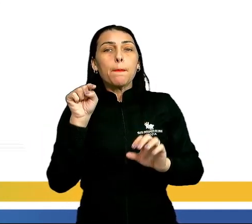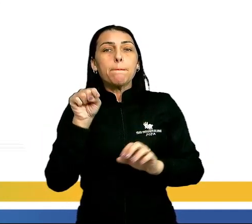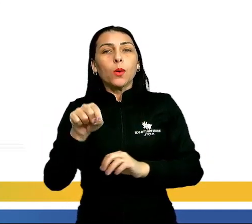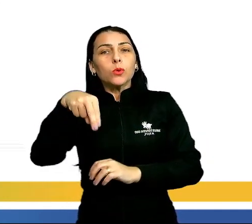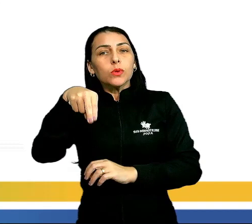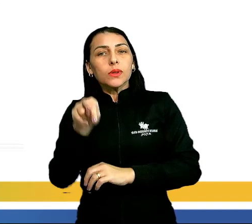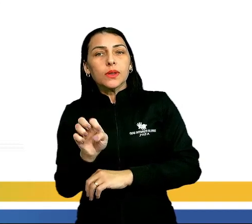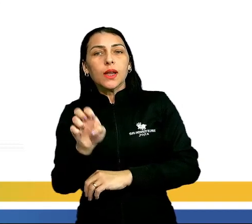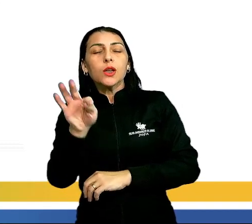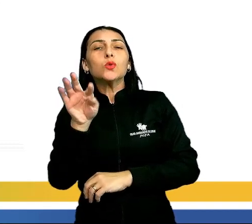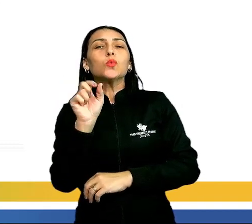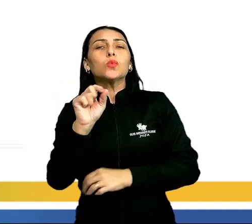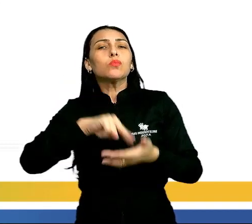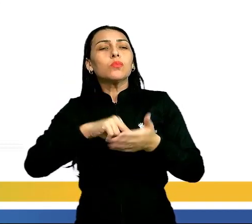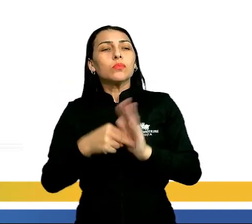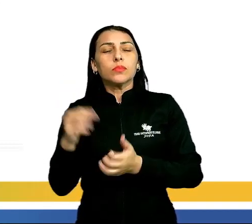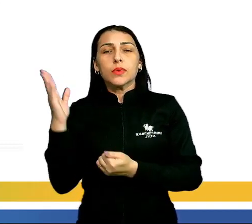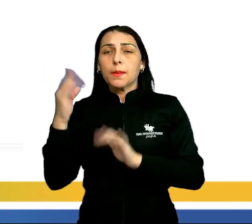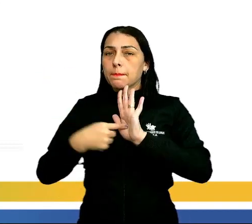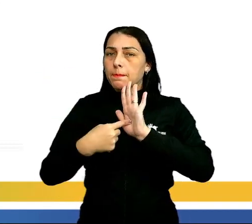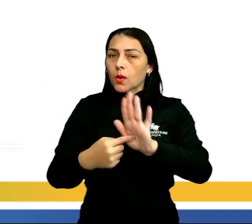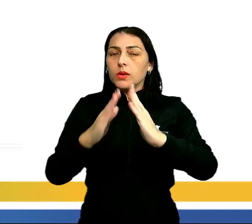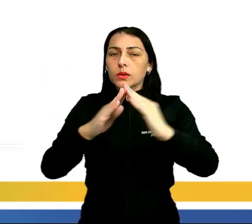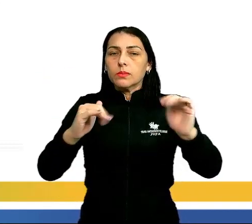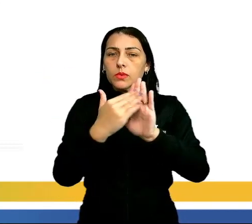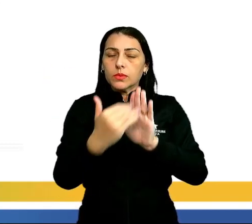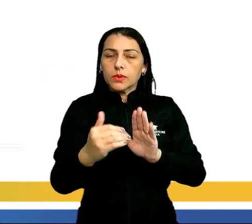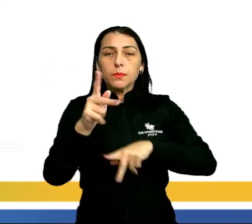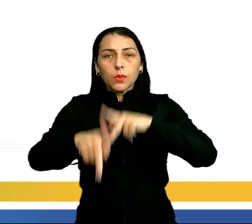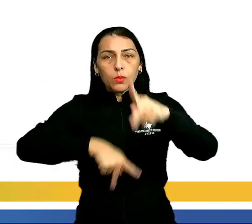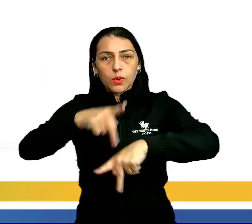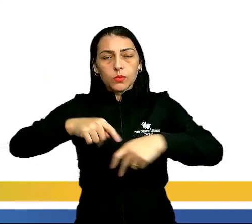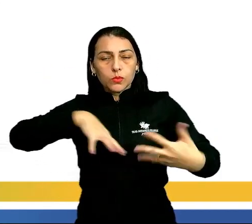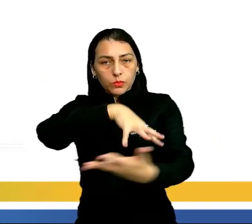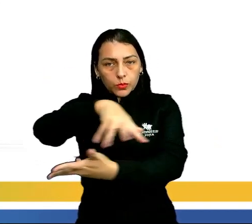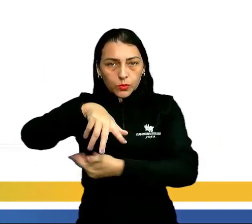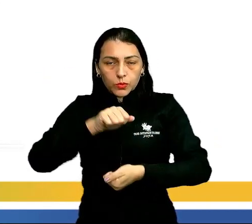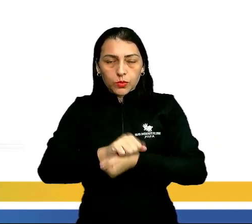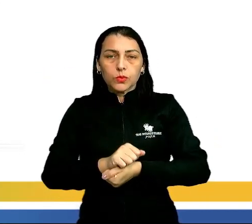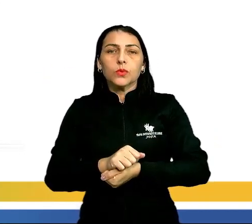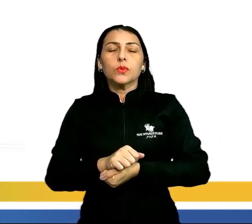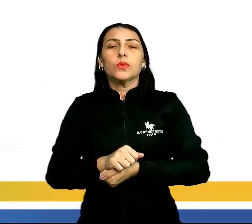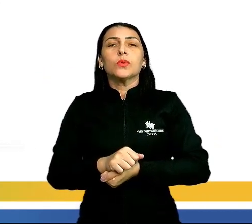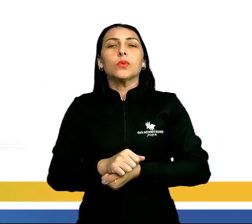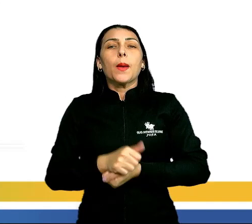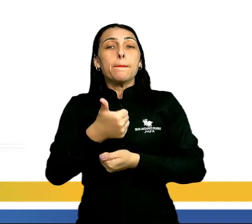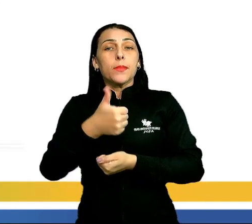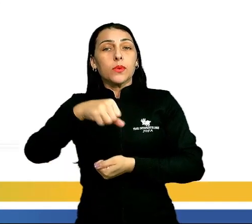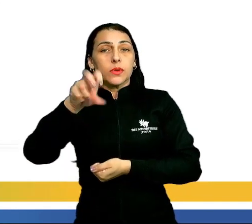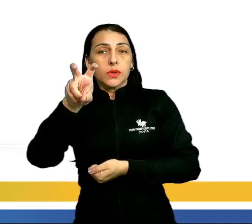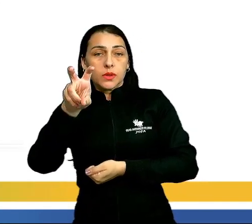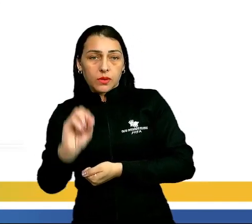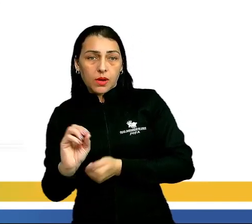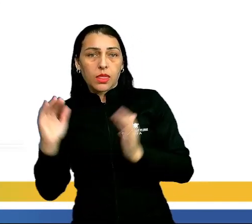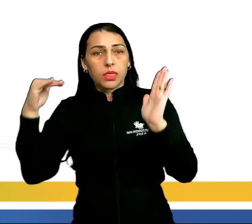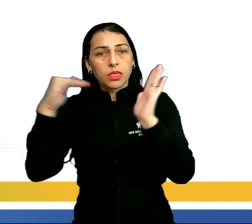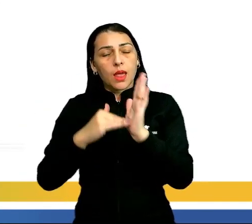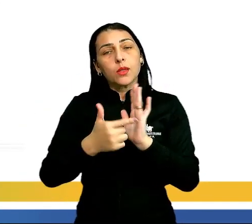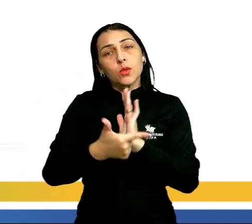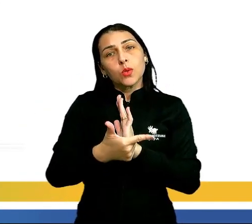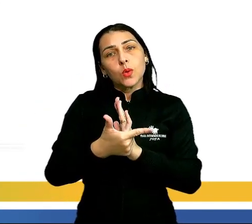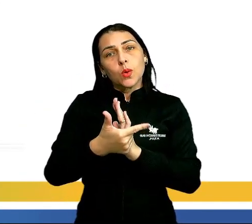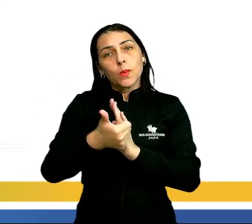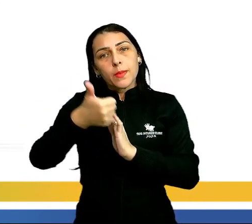populationpyramid.net. O que é esse site? Ele mostra as pirâmides populacionais do mundo, desde 1950